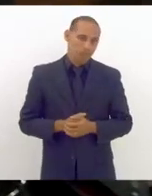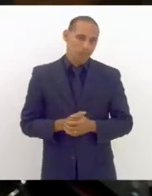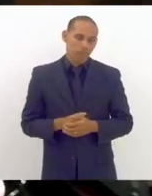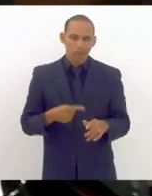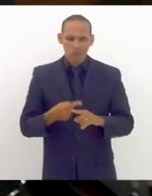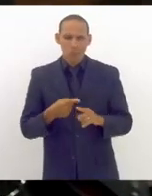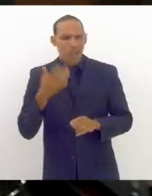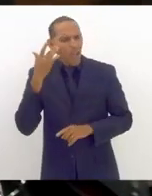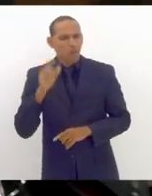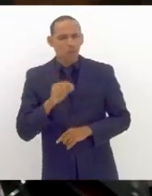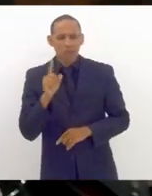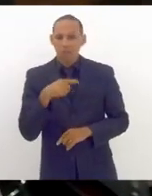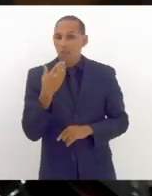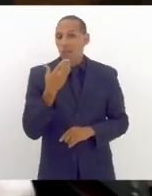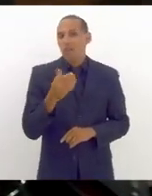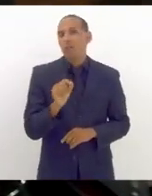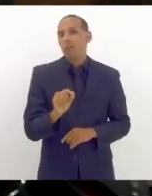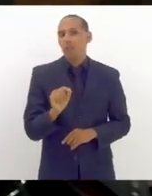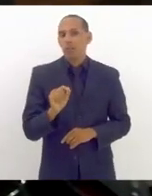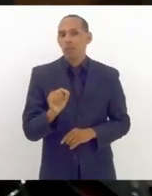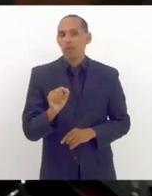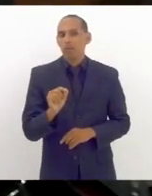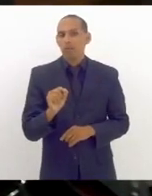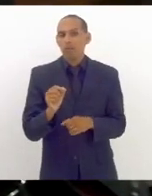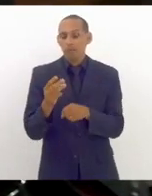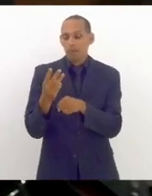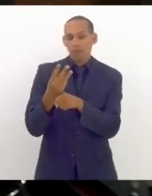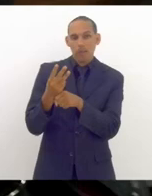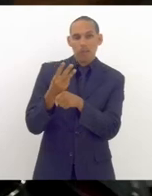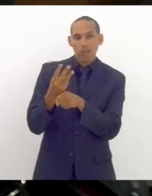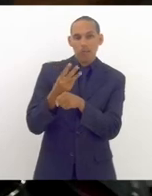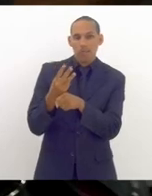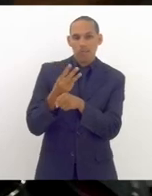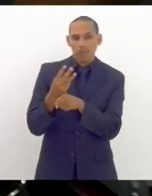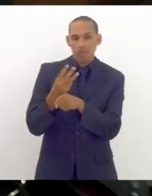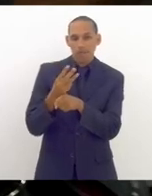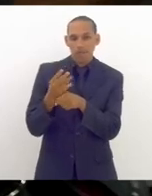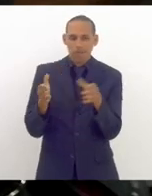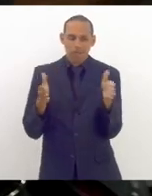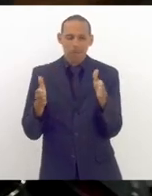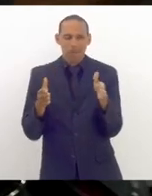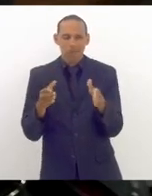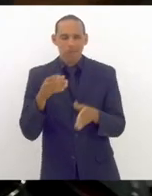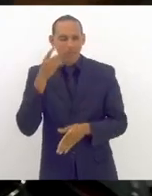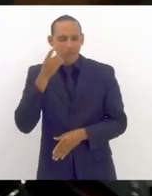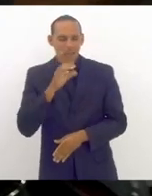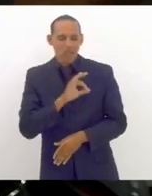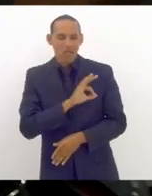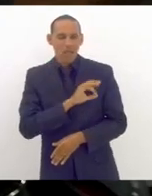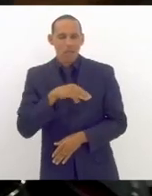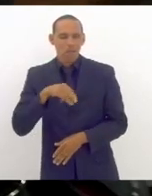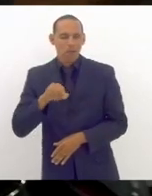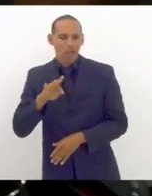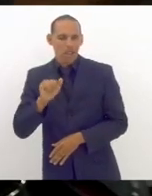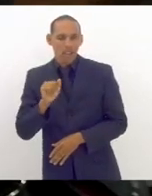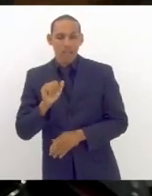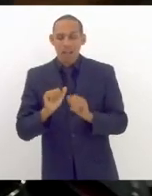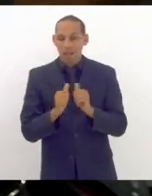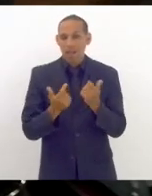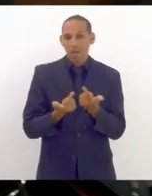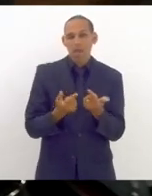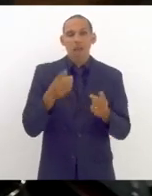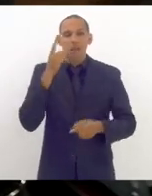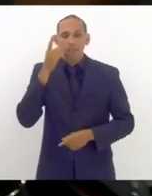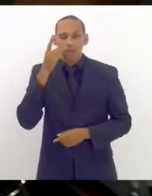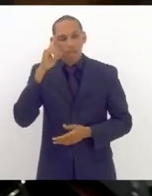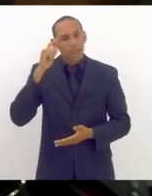eu já acho o que nós estamos pedindo aqui é o seguinte em três anos deputada Marta a Assembleia Legislativa e seus deputados devem ter a